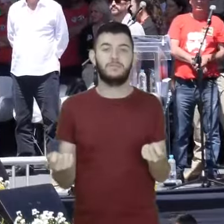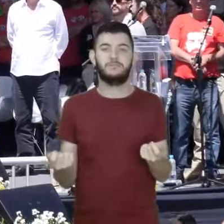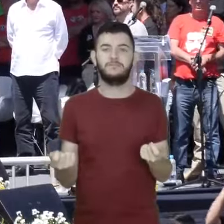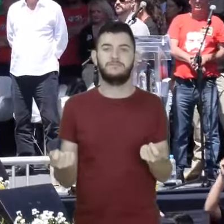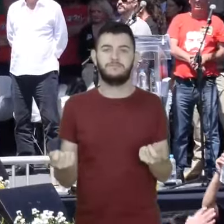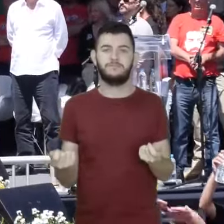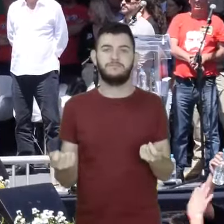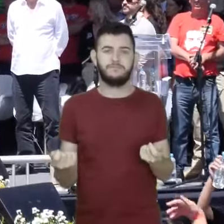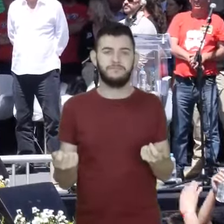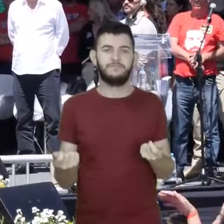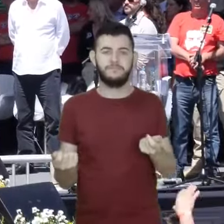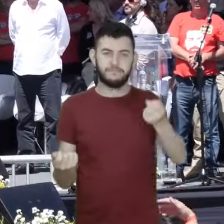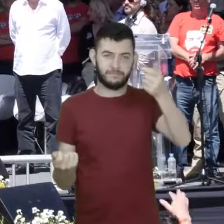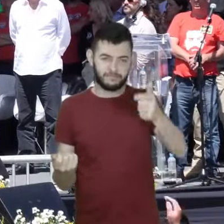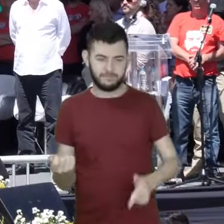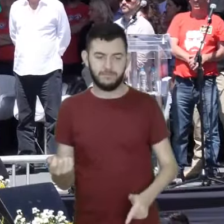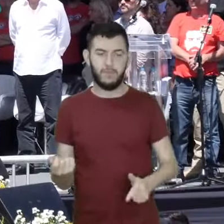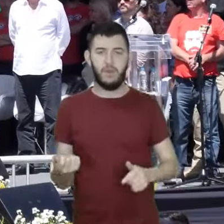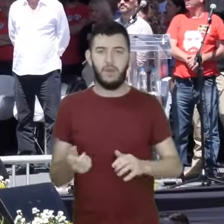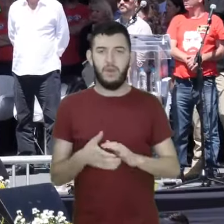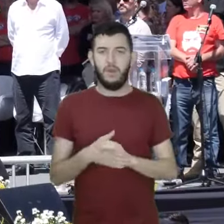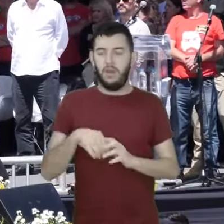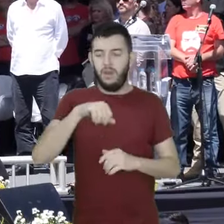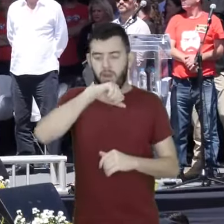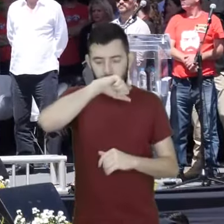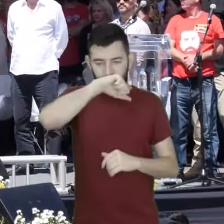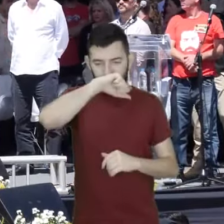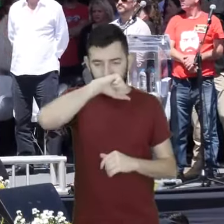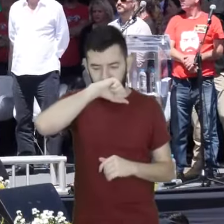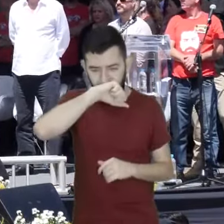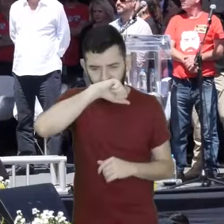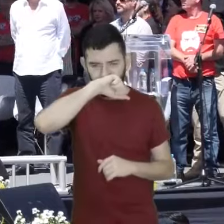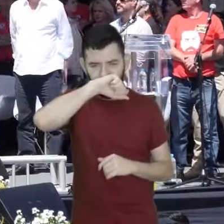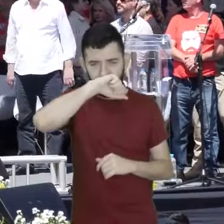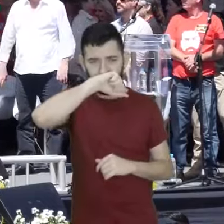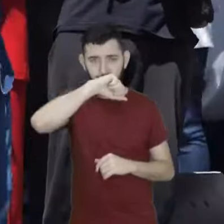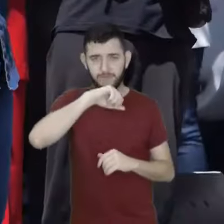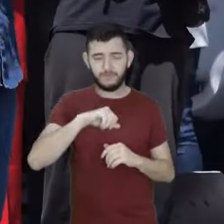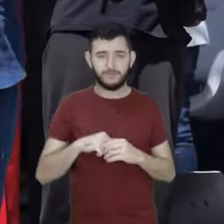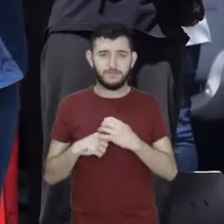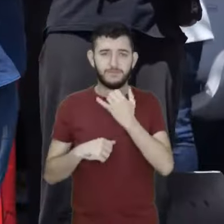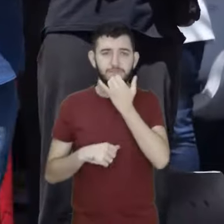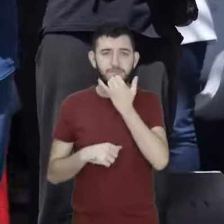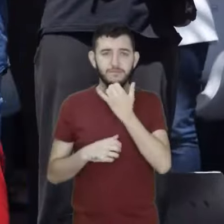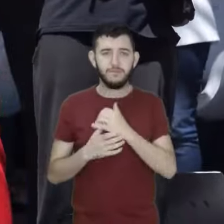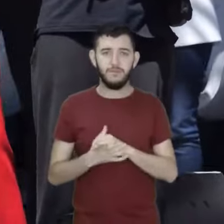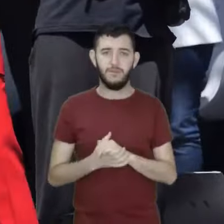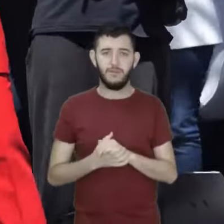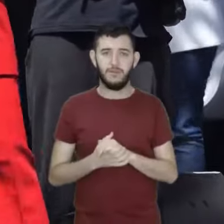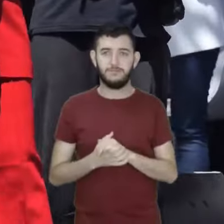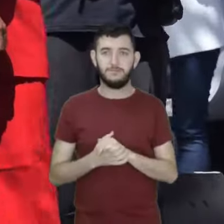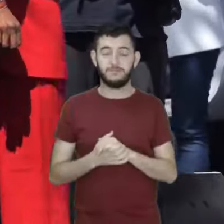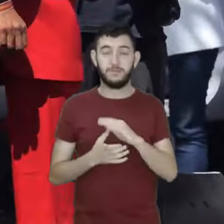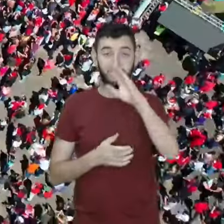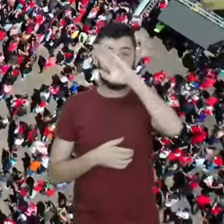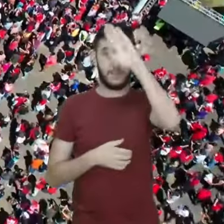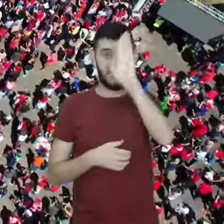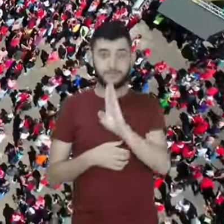de devolver ao país a alegria, a esperança, a